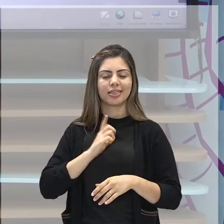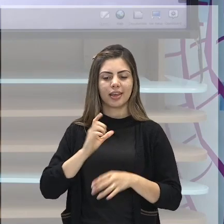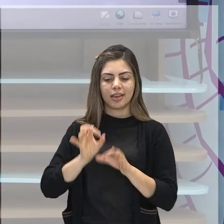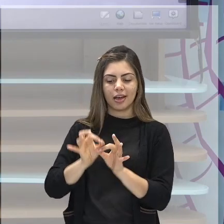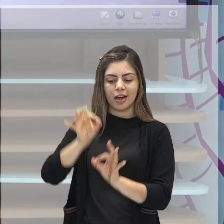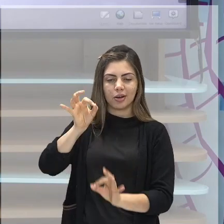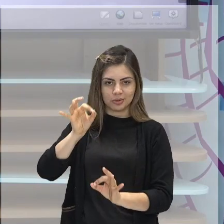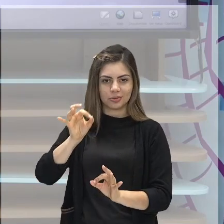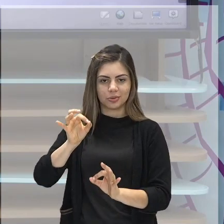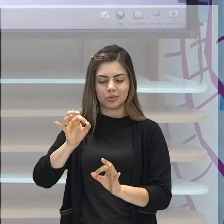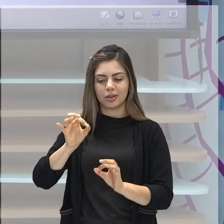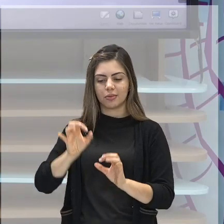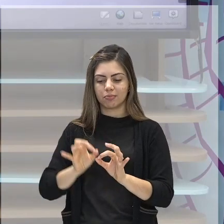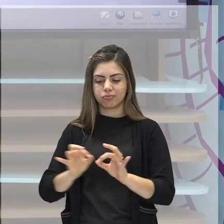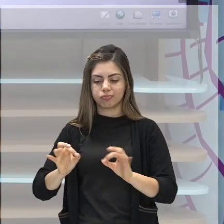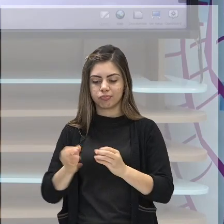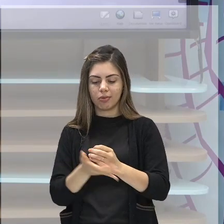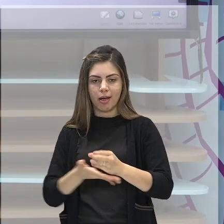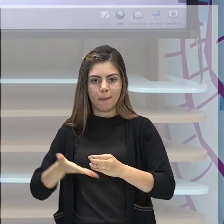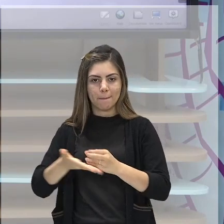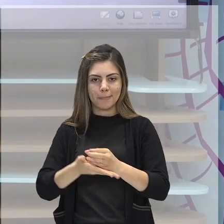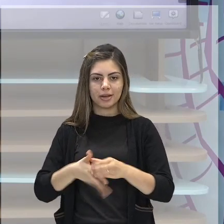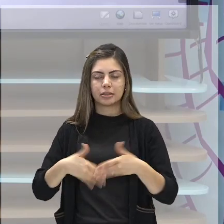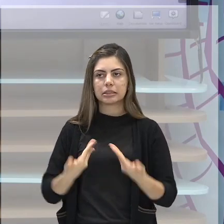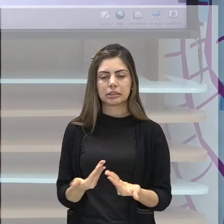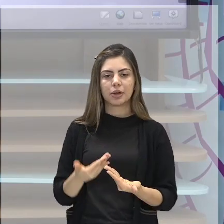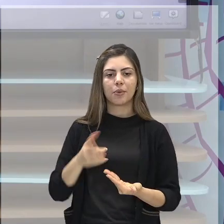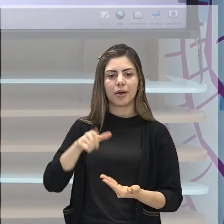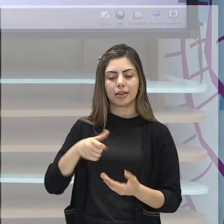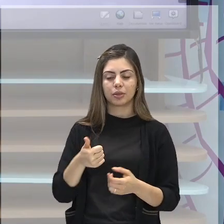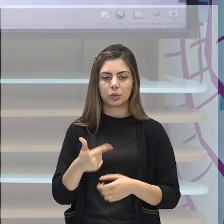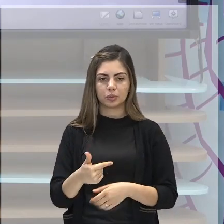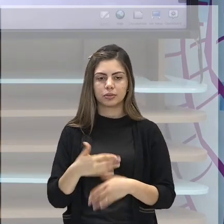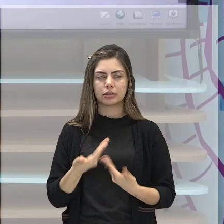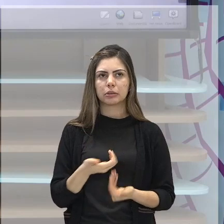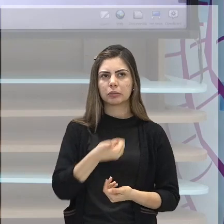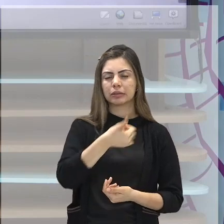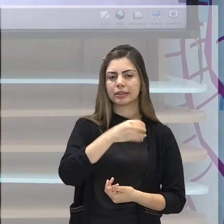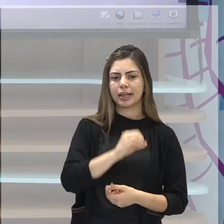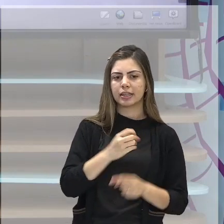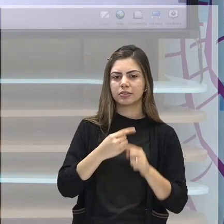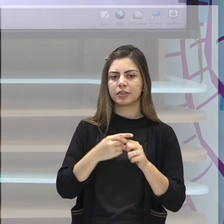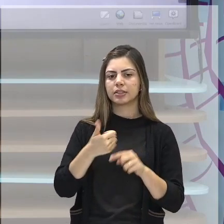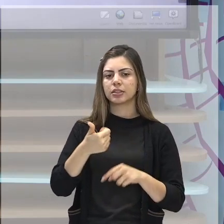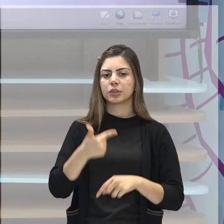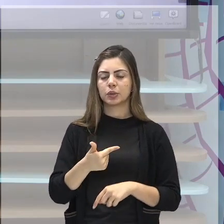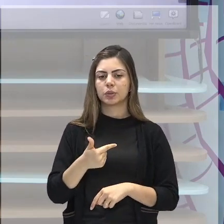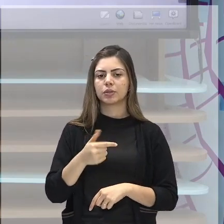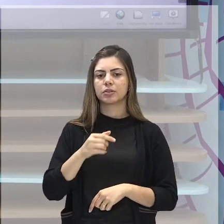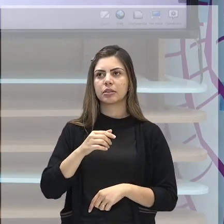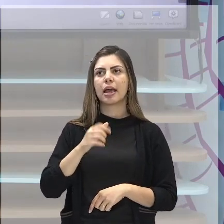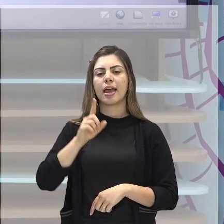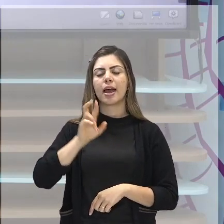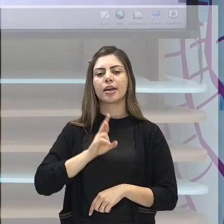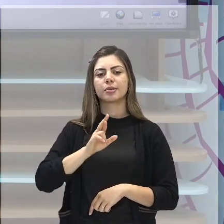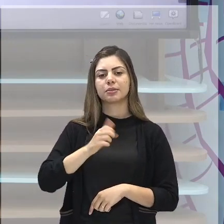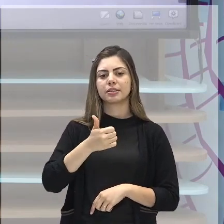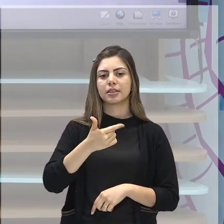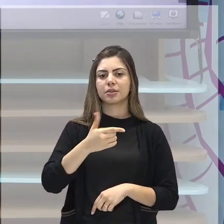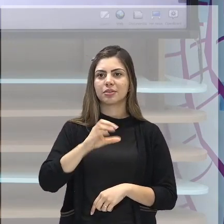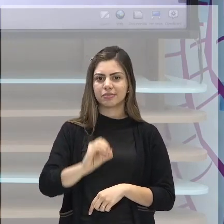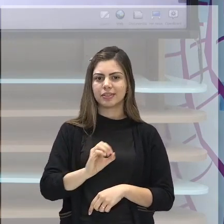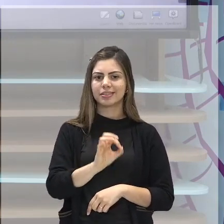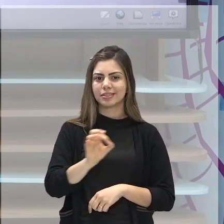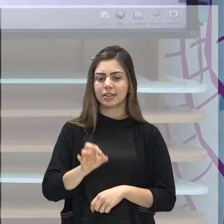já te dei a área da base, que foi 12. 10 vezes o 12 vai dar 120,